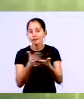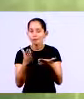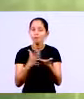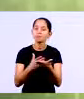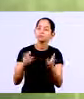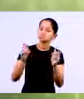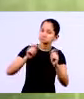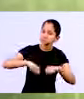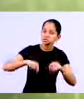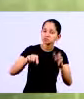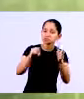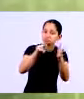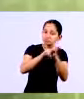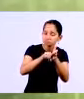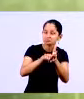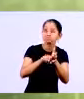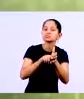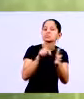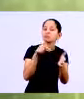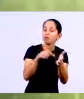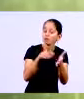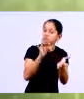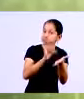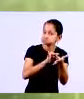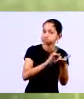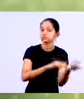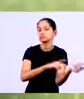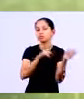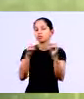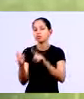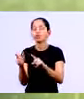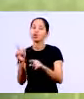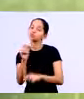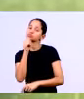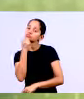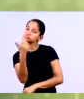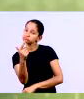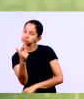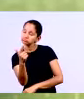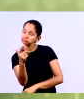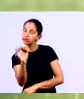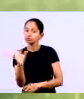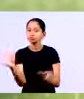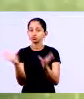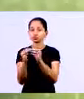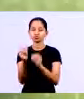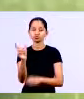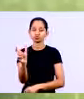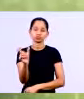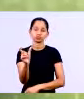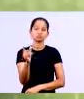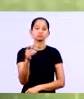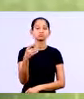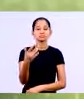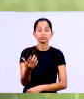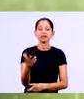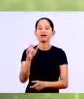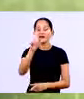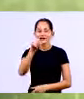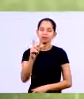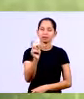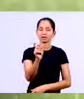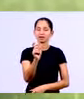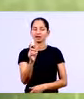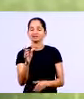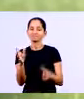colocam, alguns dicionários colocam com hífen e outros dicionários colocam sem hífen. Então, nós diríamos que é uma dessas palavras que